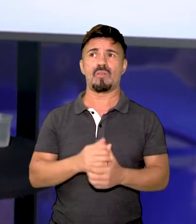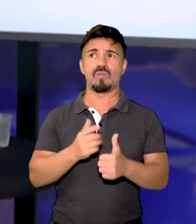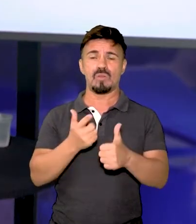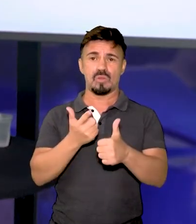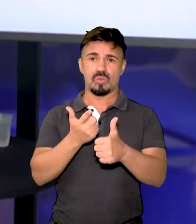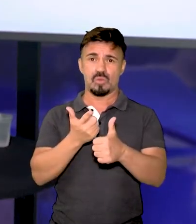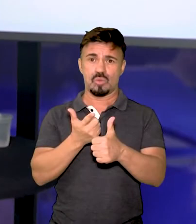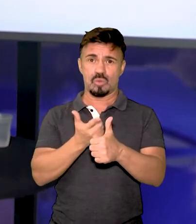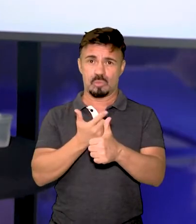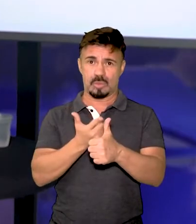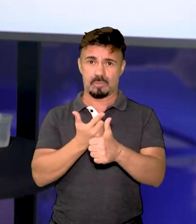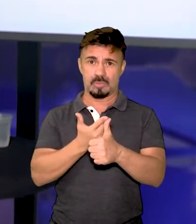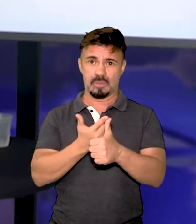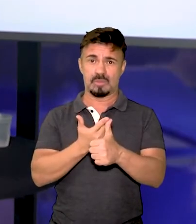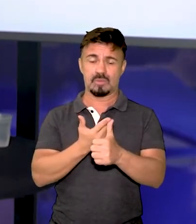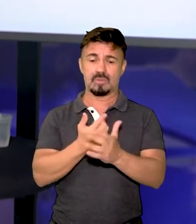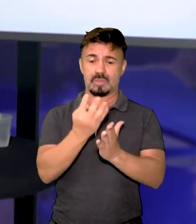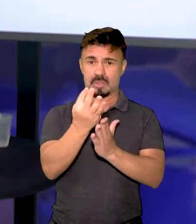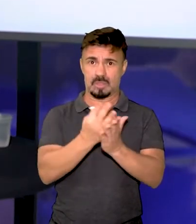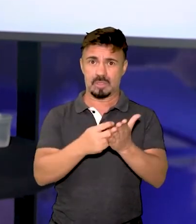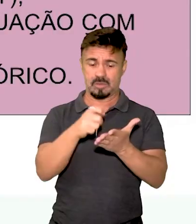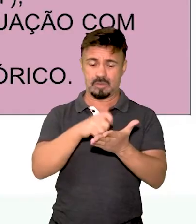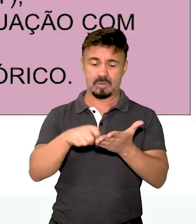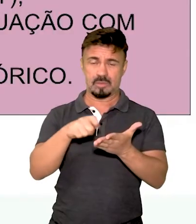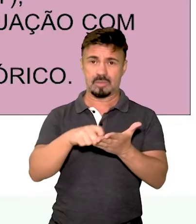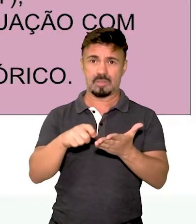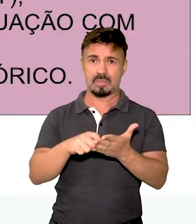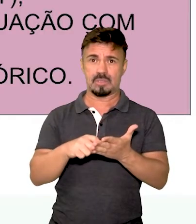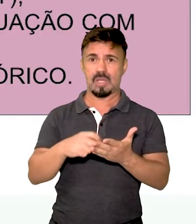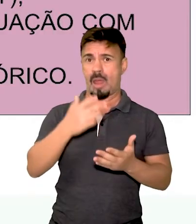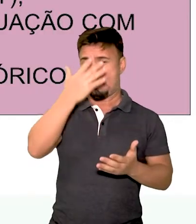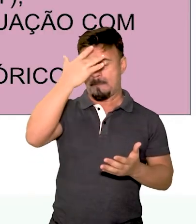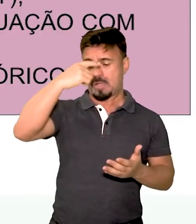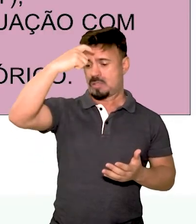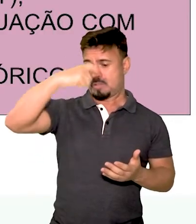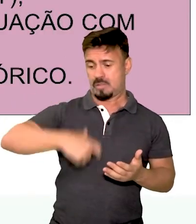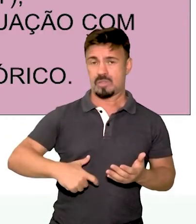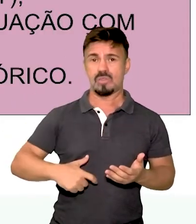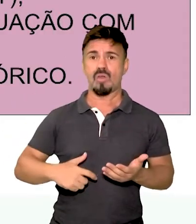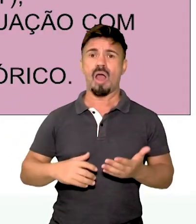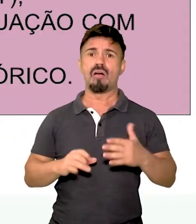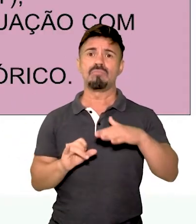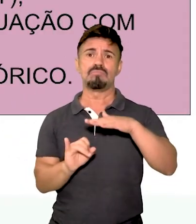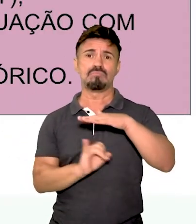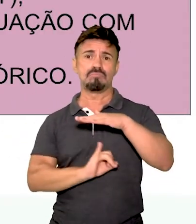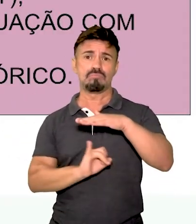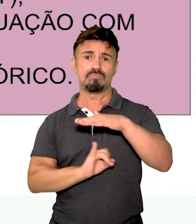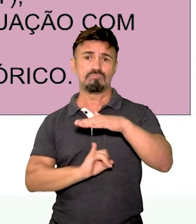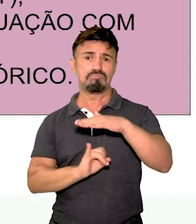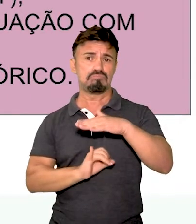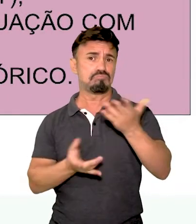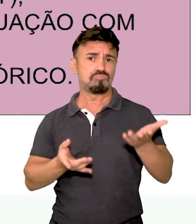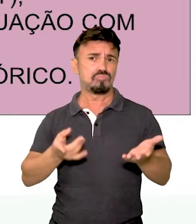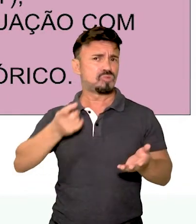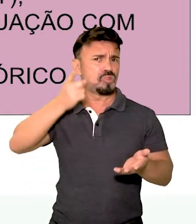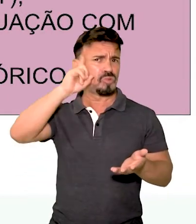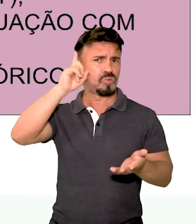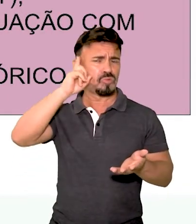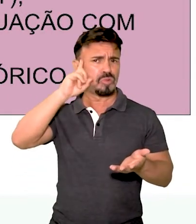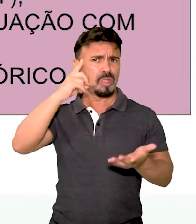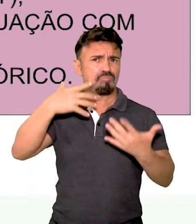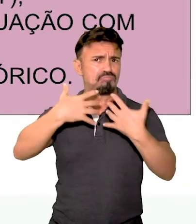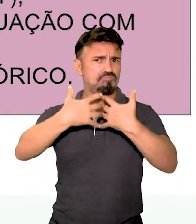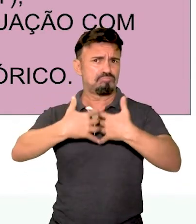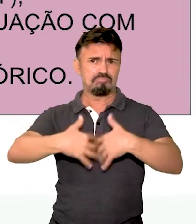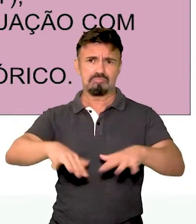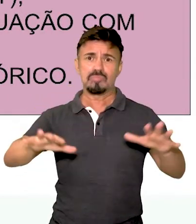né, nós vamos colocar aqui, pessoal, que é uma linguagem informal, uma linguagem cotidiana, né, a linguagem do dia a dia,